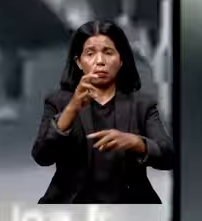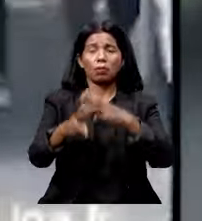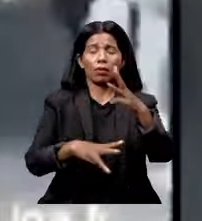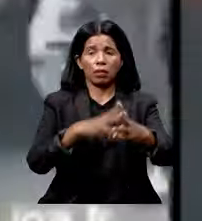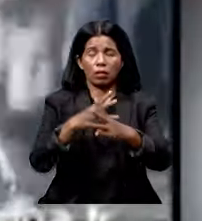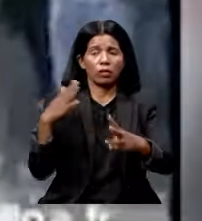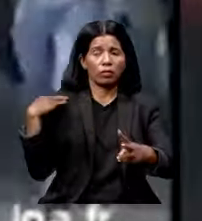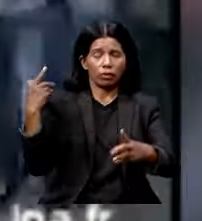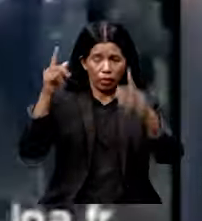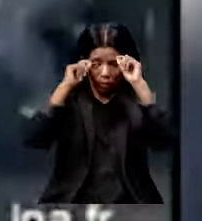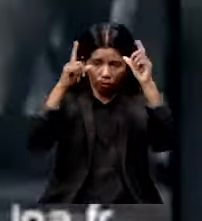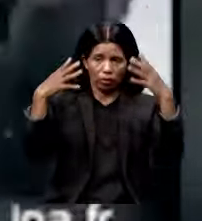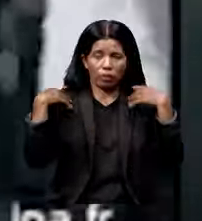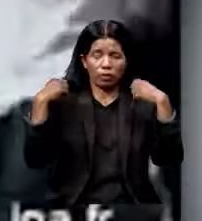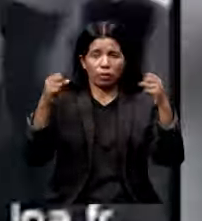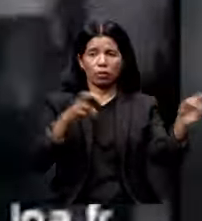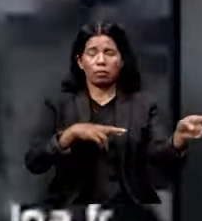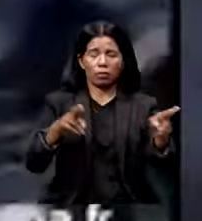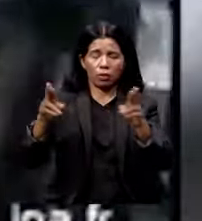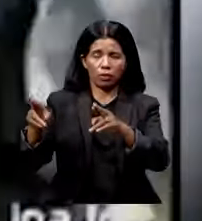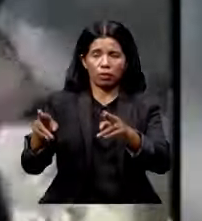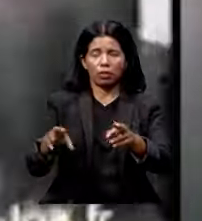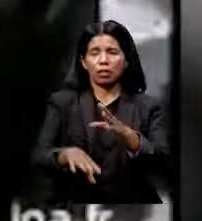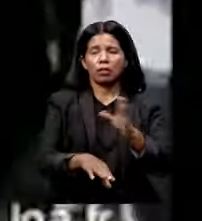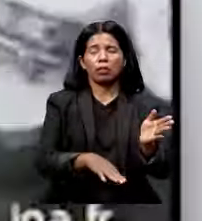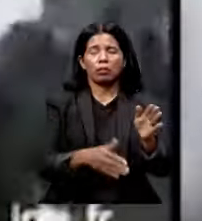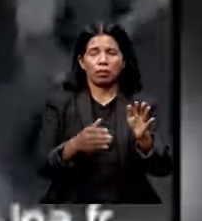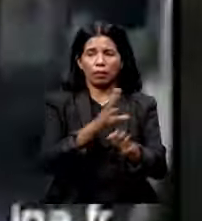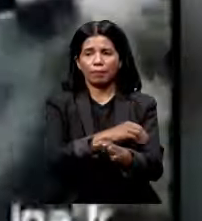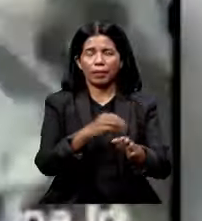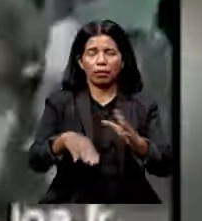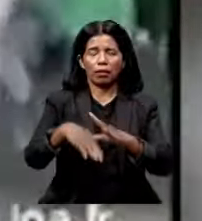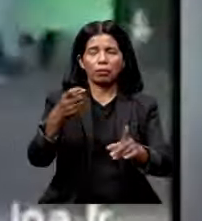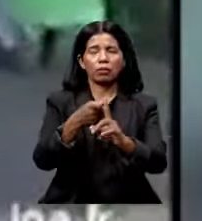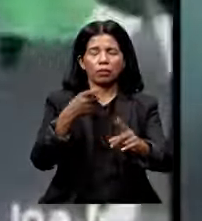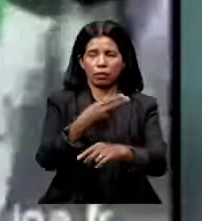joven Timor forte no prontu atu korean husi invasang abrang abral Yemen.